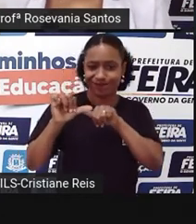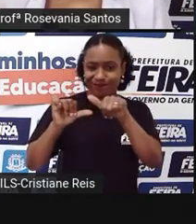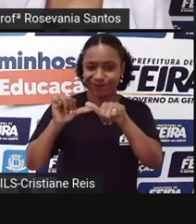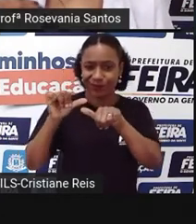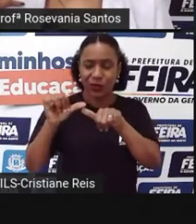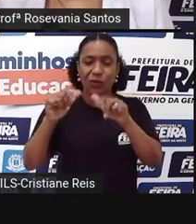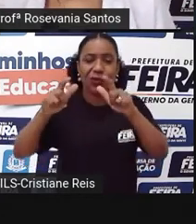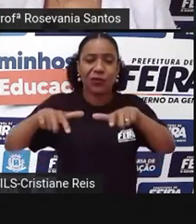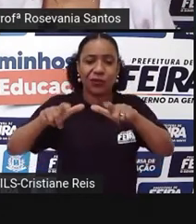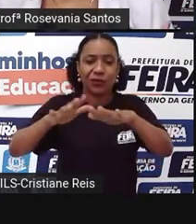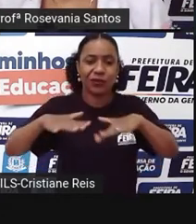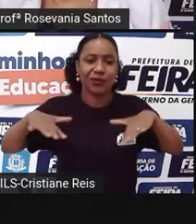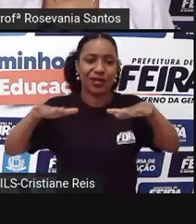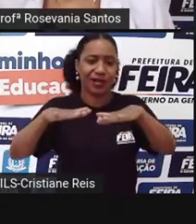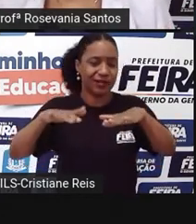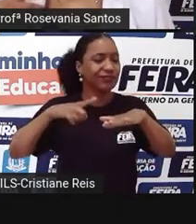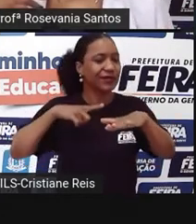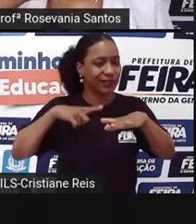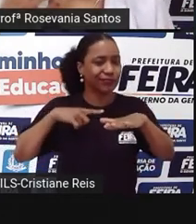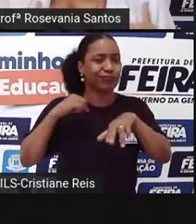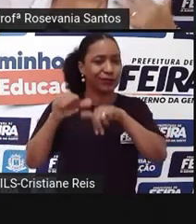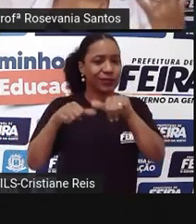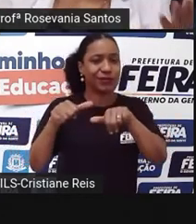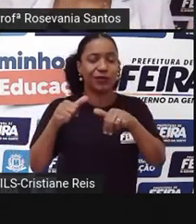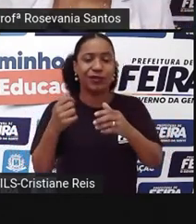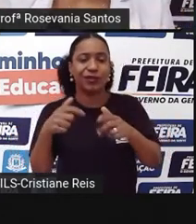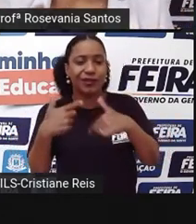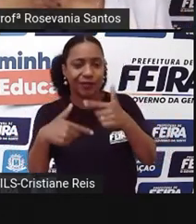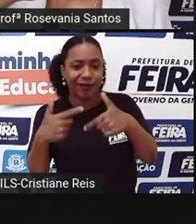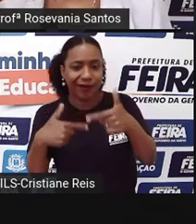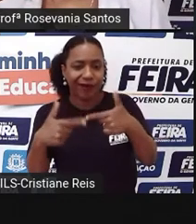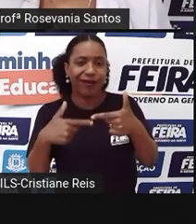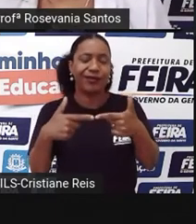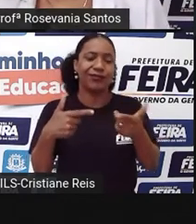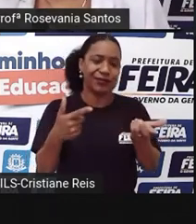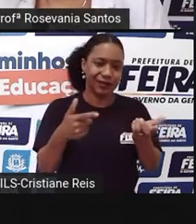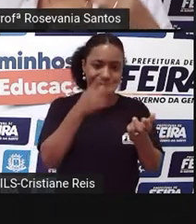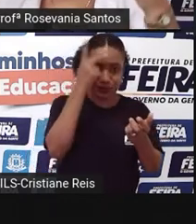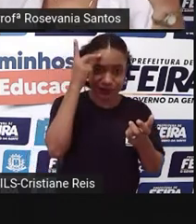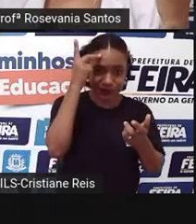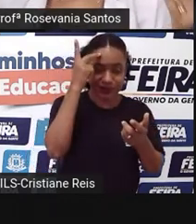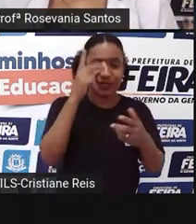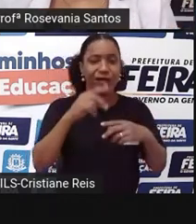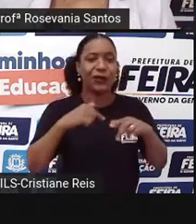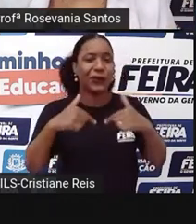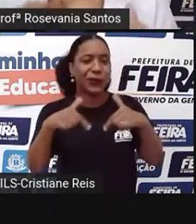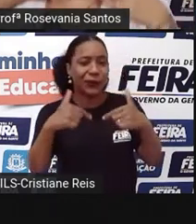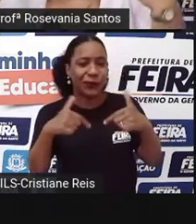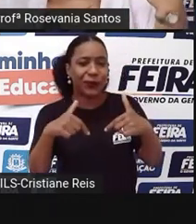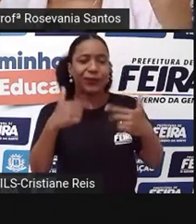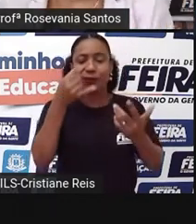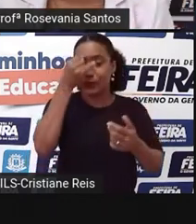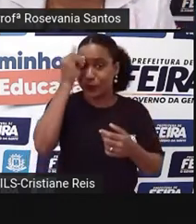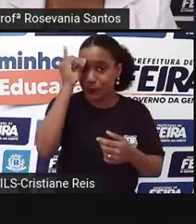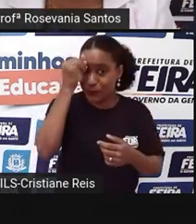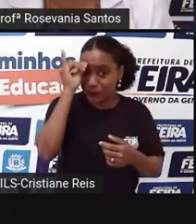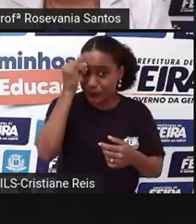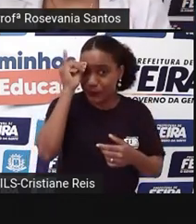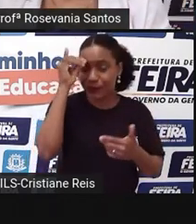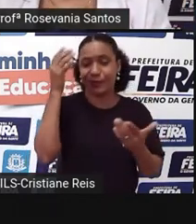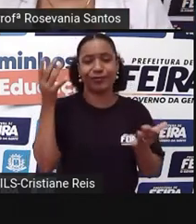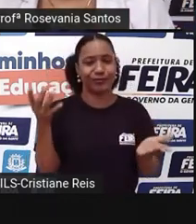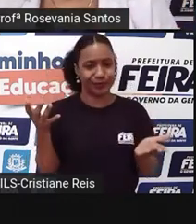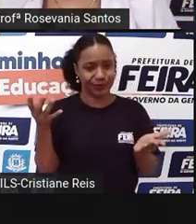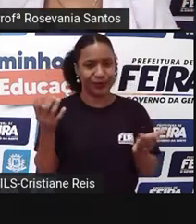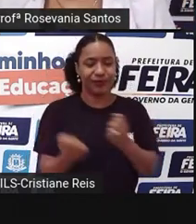espaço aí por conta das atividades econômicas, da criação de gado, da agricultura, da indústria, a própria construção